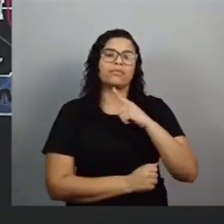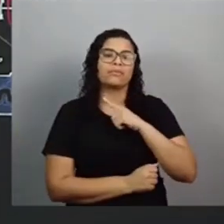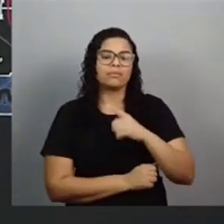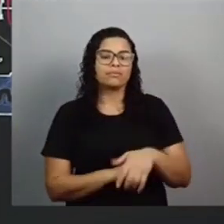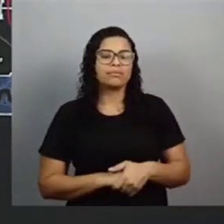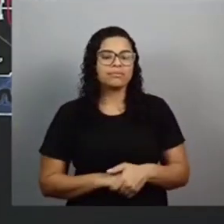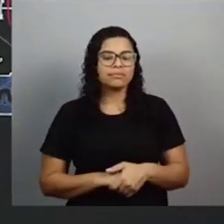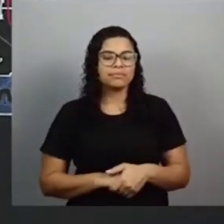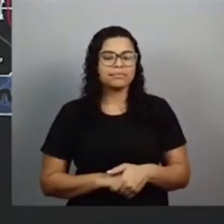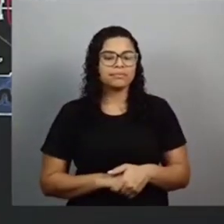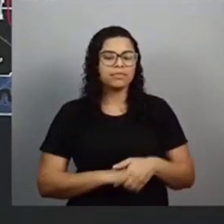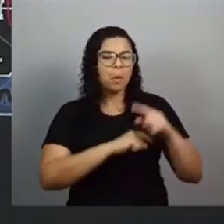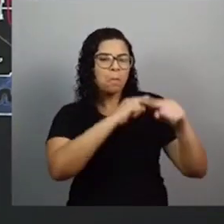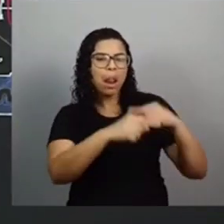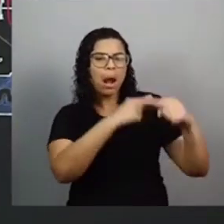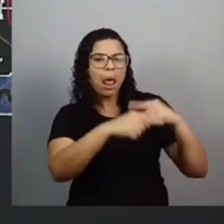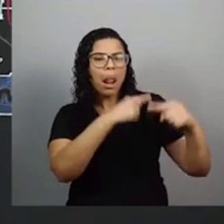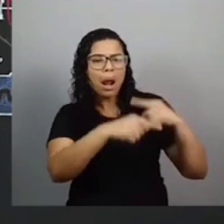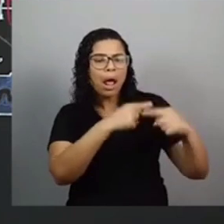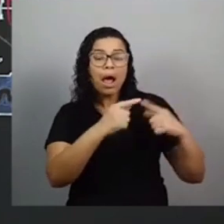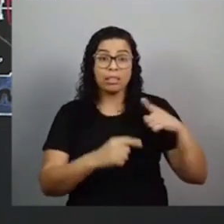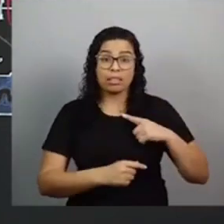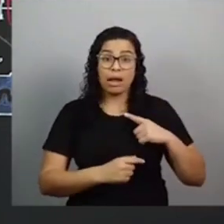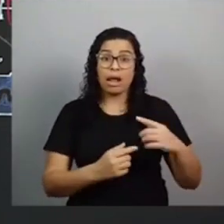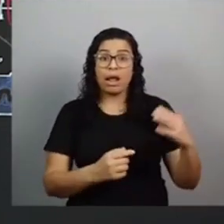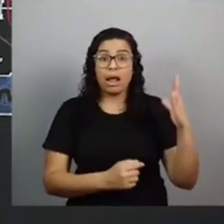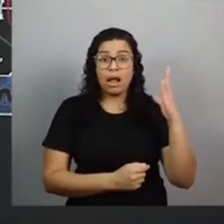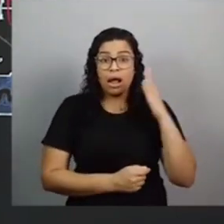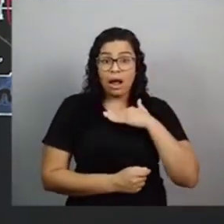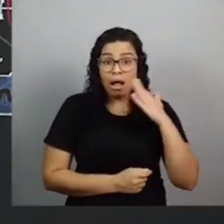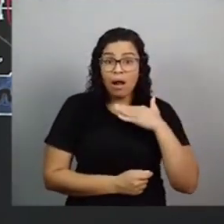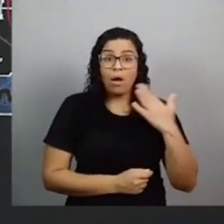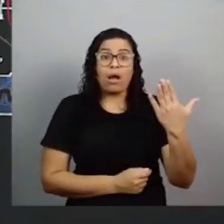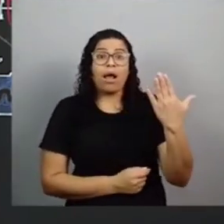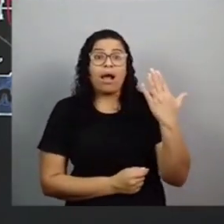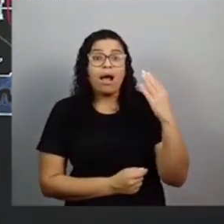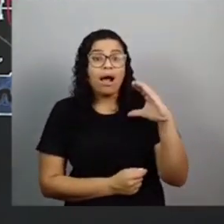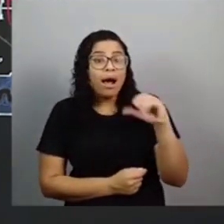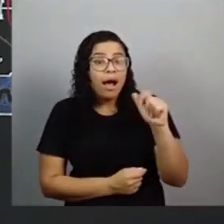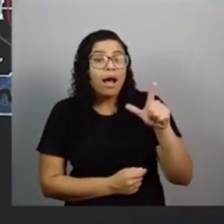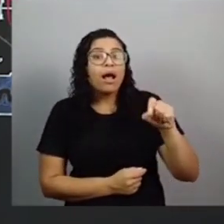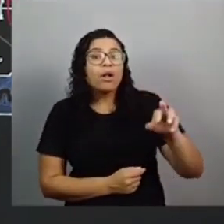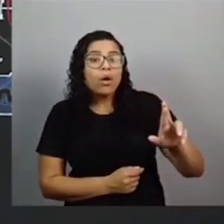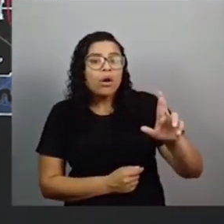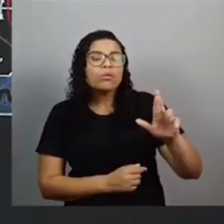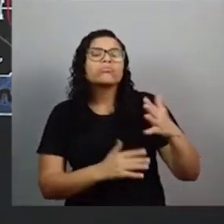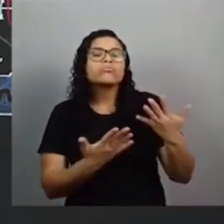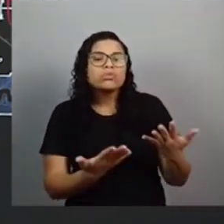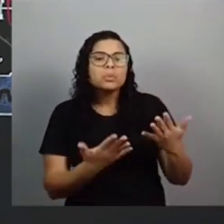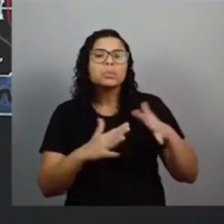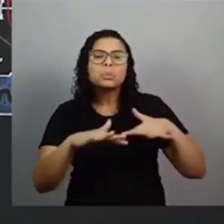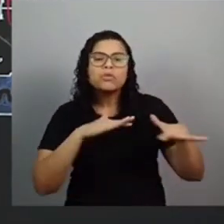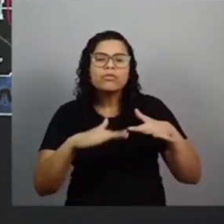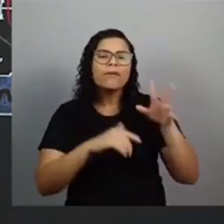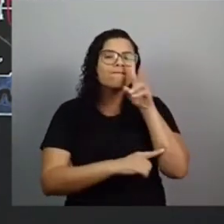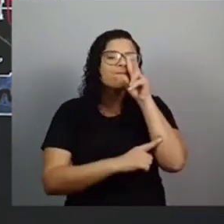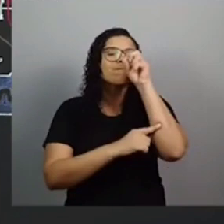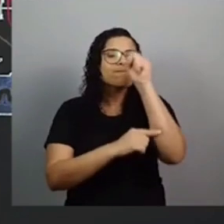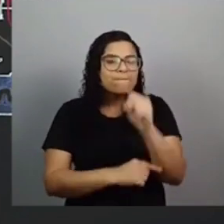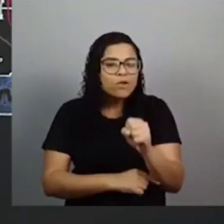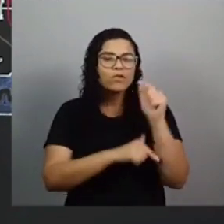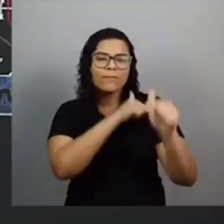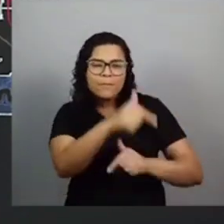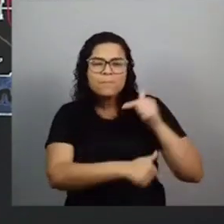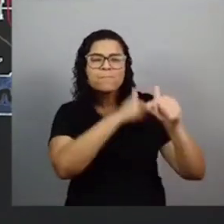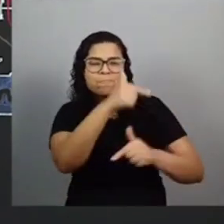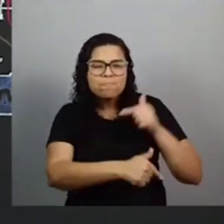essa turbina. Se eu tenho muito calor, eu movo essas turbinas com muita intensidade. Eu faço muito